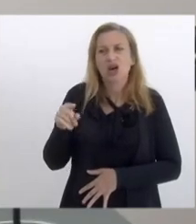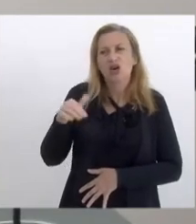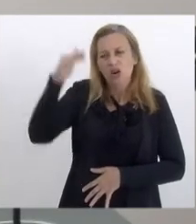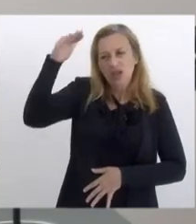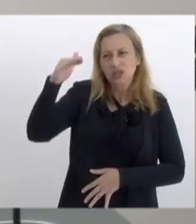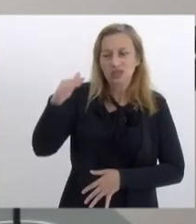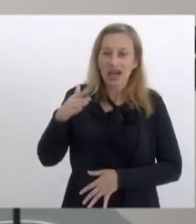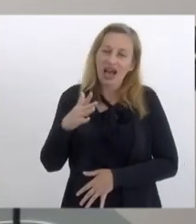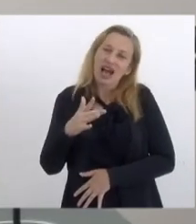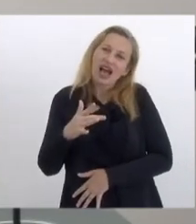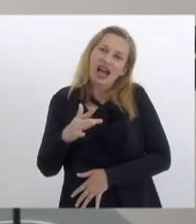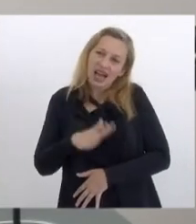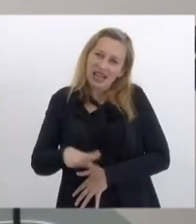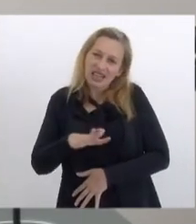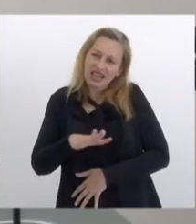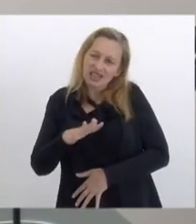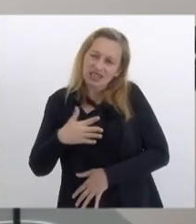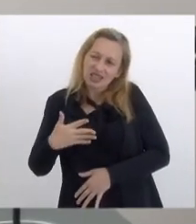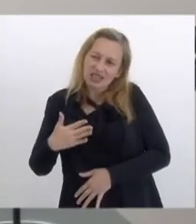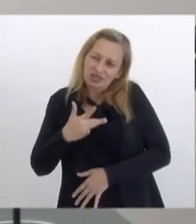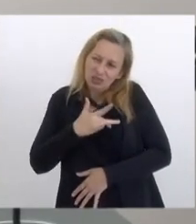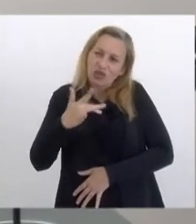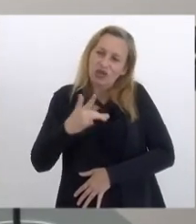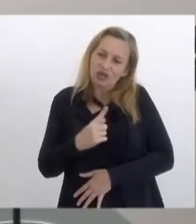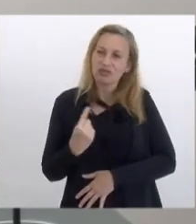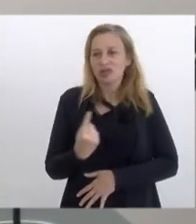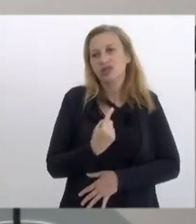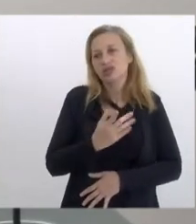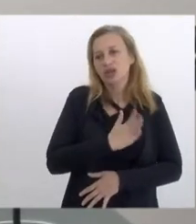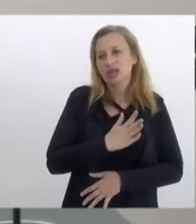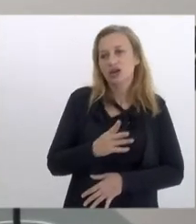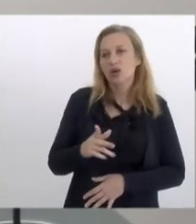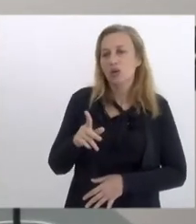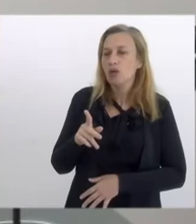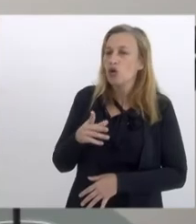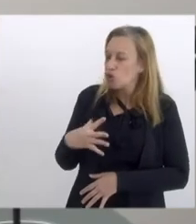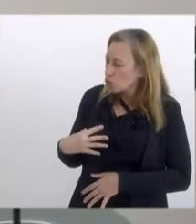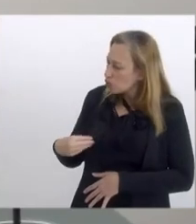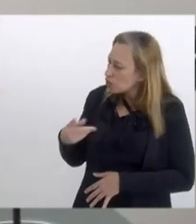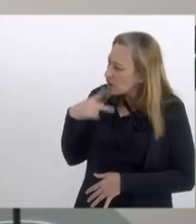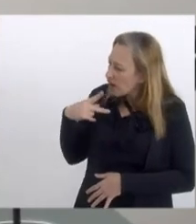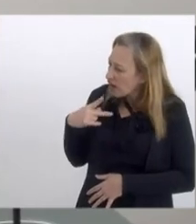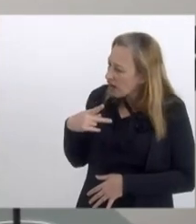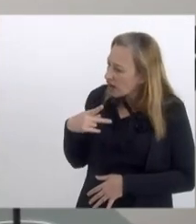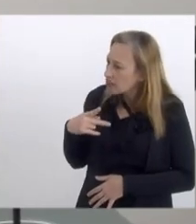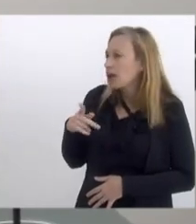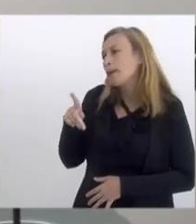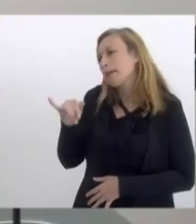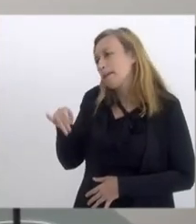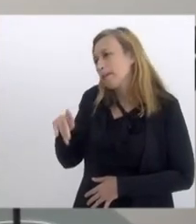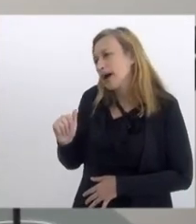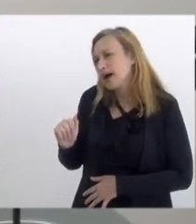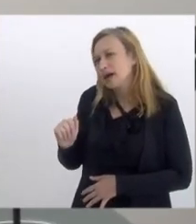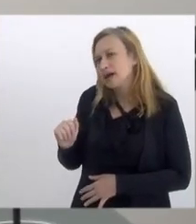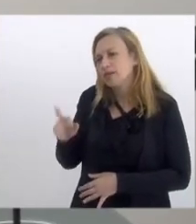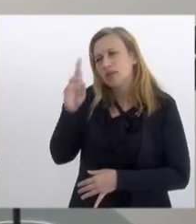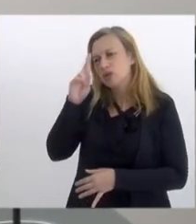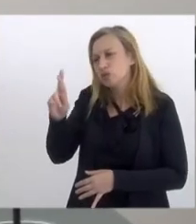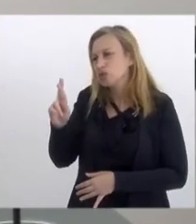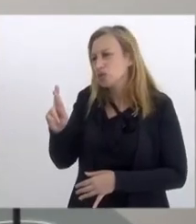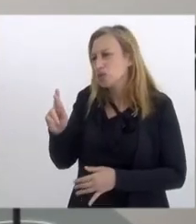criança, a gente, puxa vida. O pai fala assim, o filho fala assim, a criancinha, papai, toma aqui, ó, para o senhor não